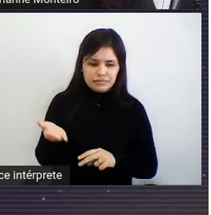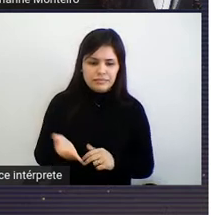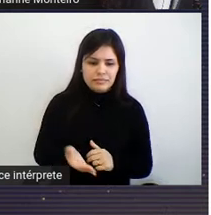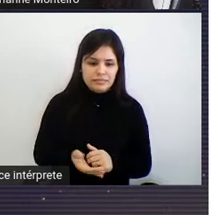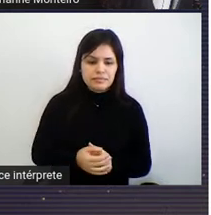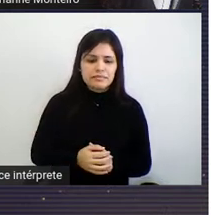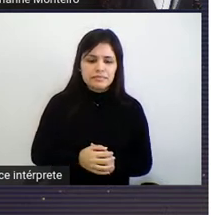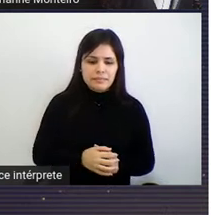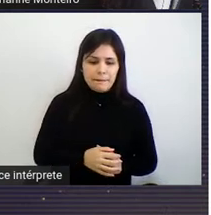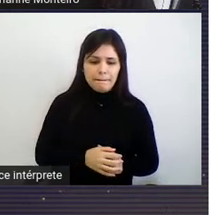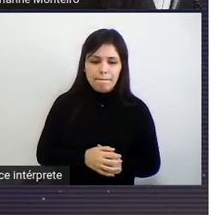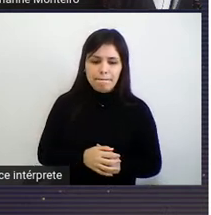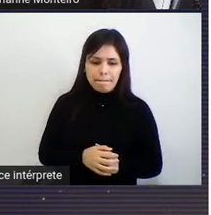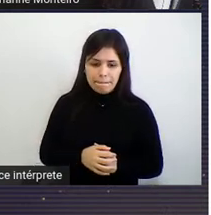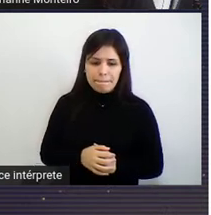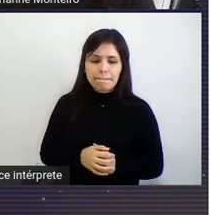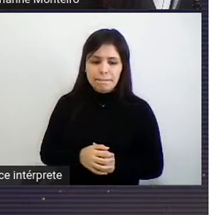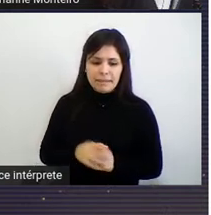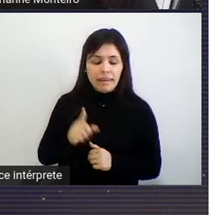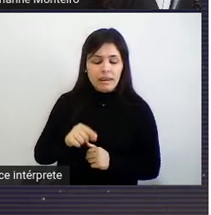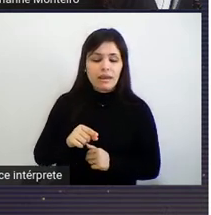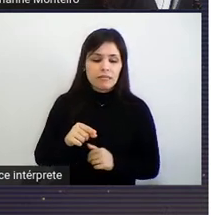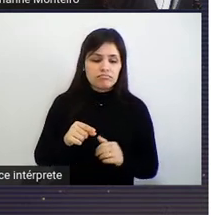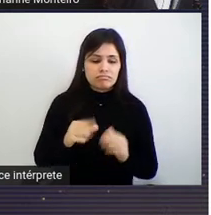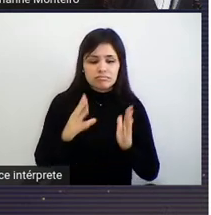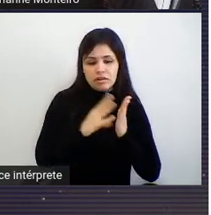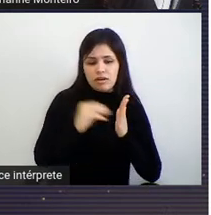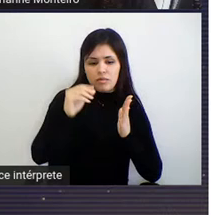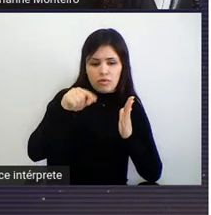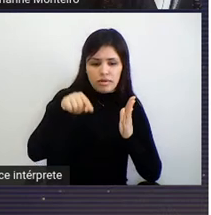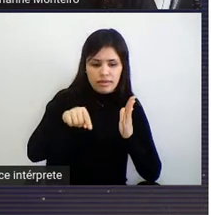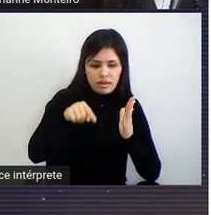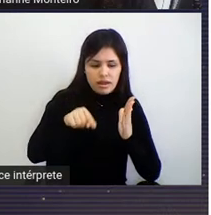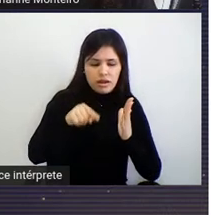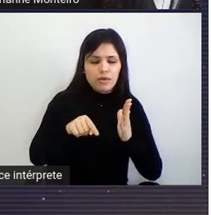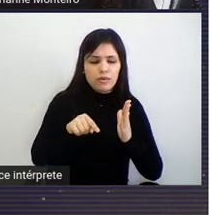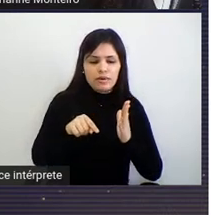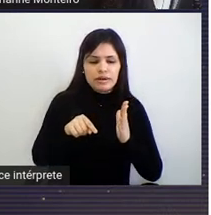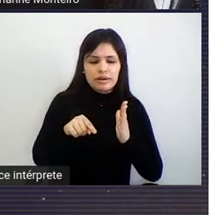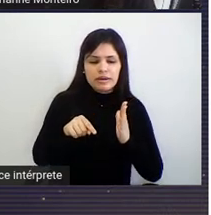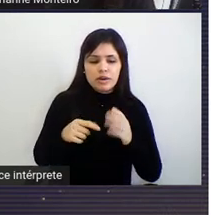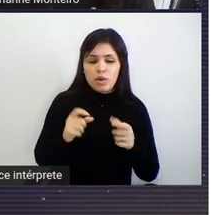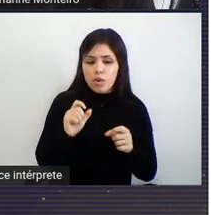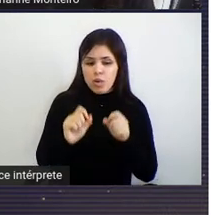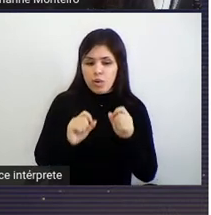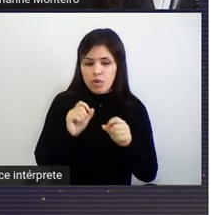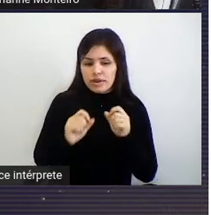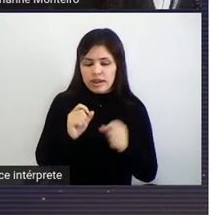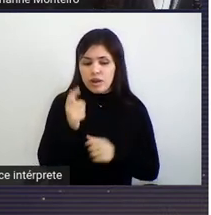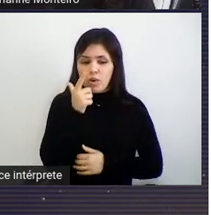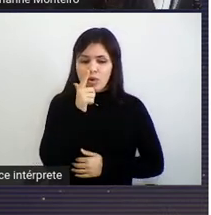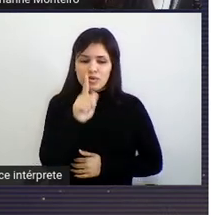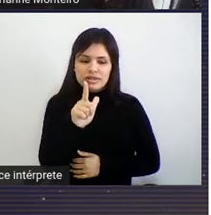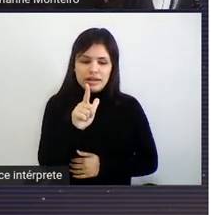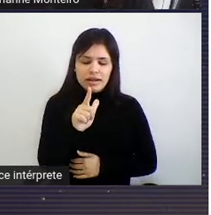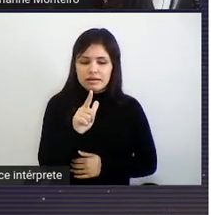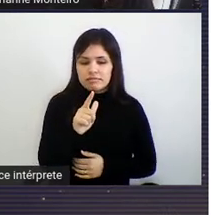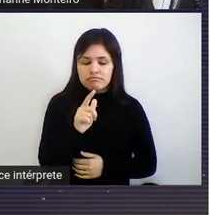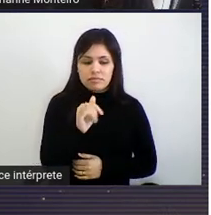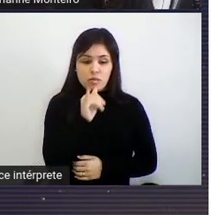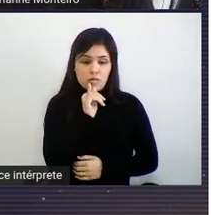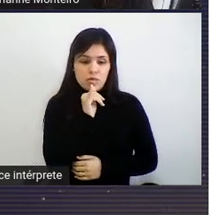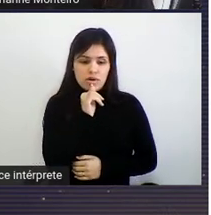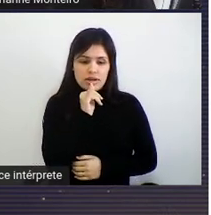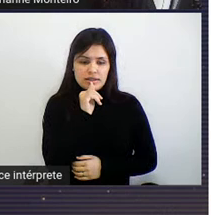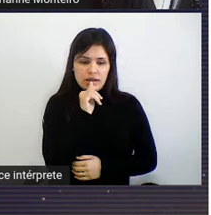do modelo chamado DALL-E, da empresa OpenAI, onde eles mostram aí, por exemplo, que você consegue colocar um texto,